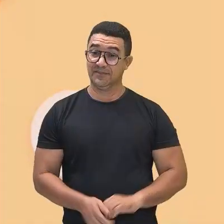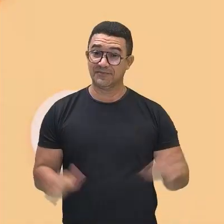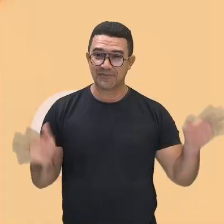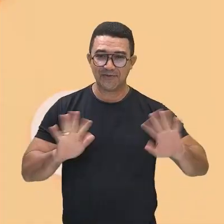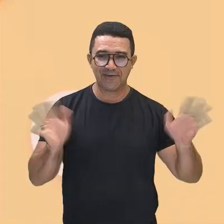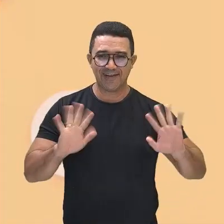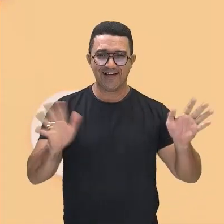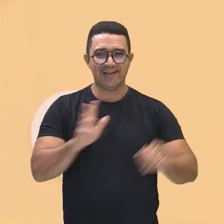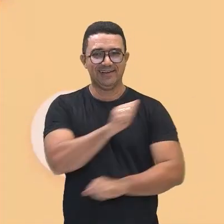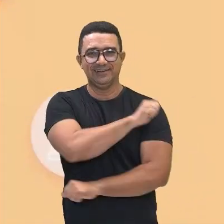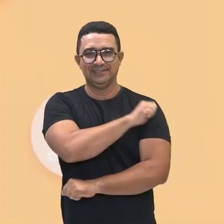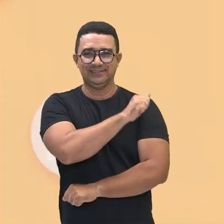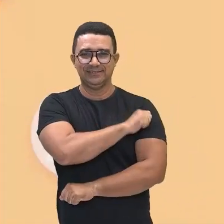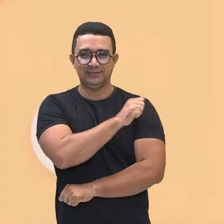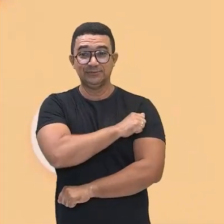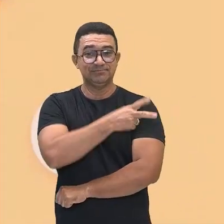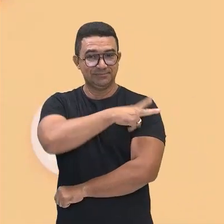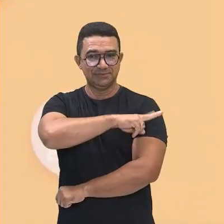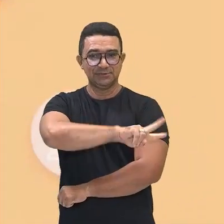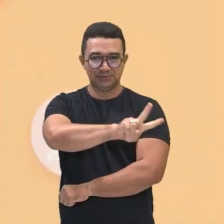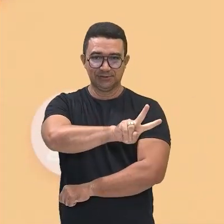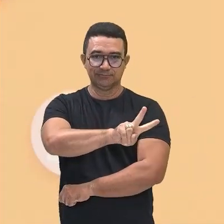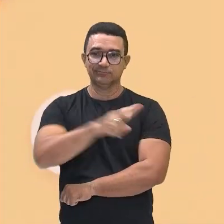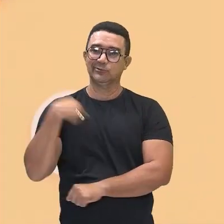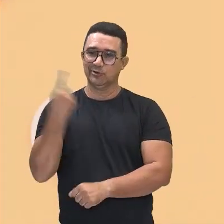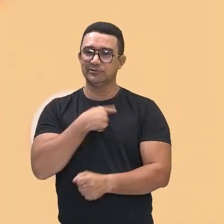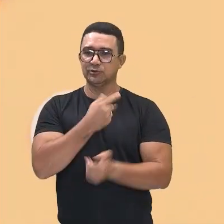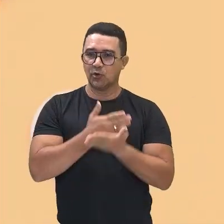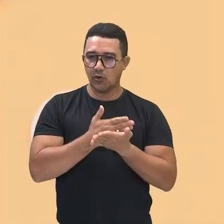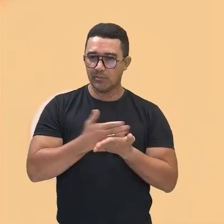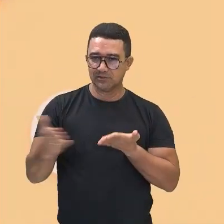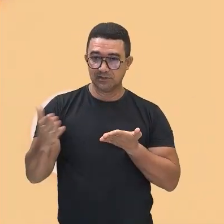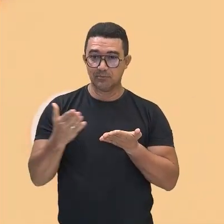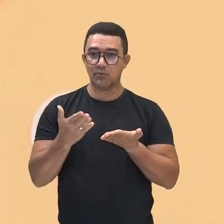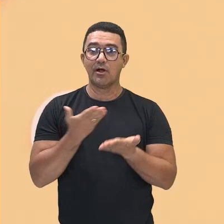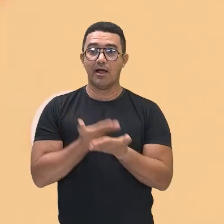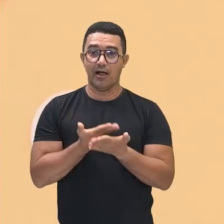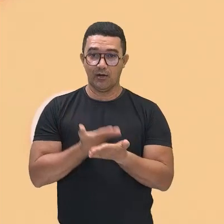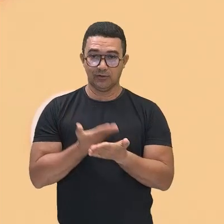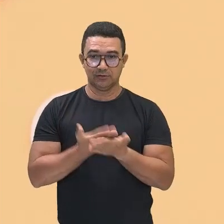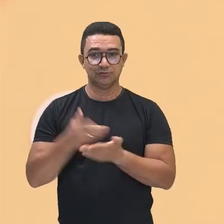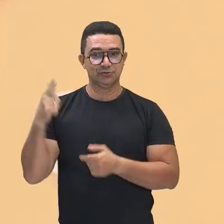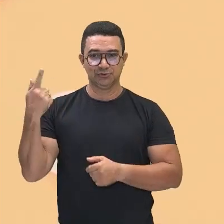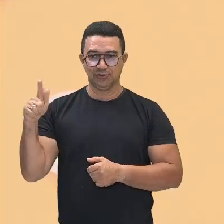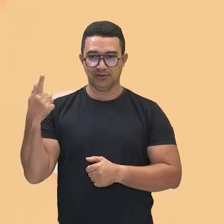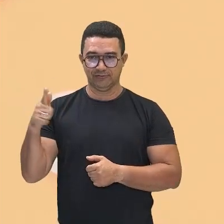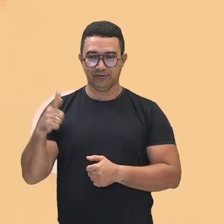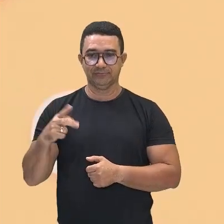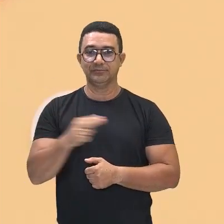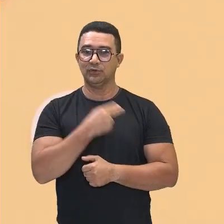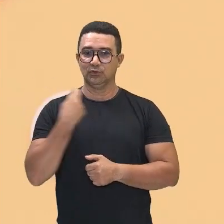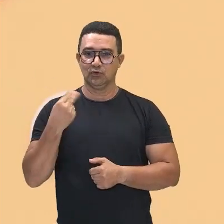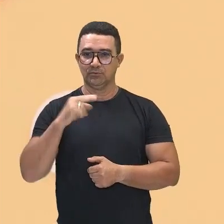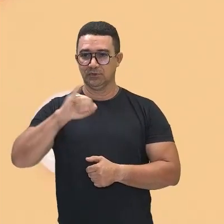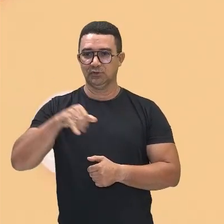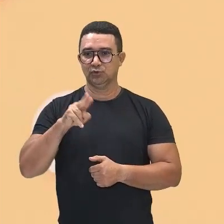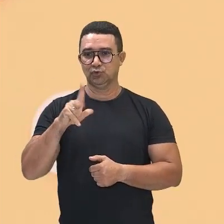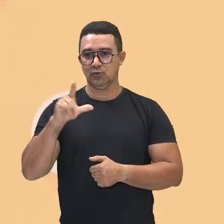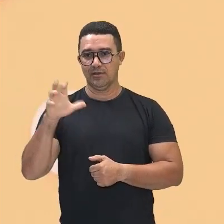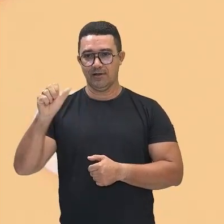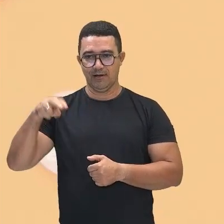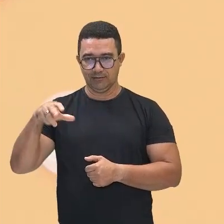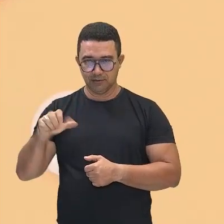Olá, queridos alunos da segunda série, estamos iniciando mais uma aula de Geografia. Eu sou a professora Juliana e